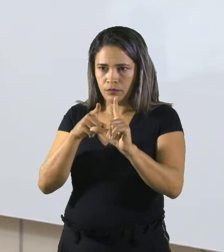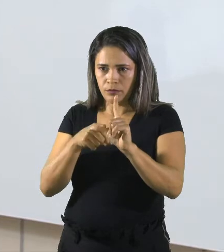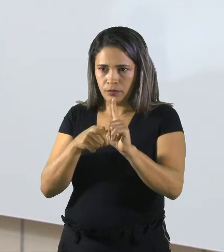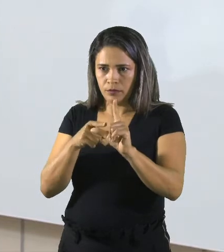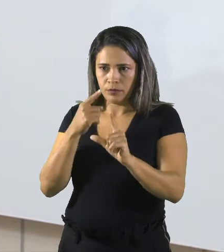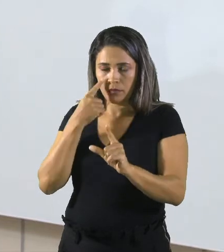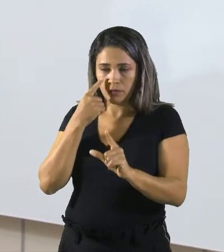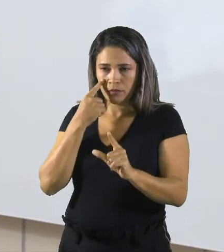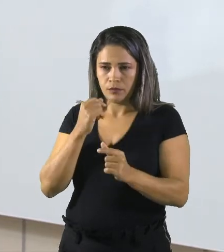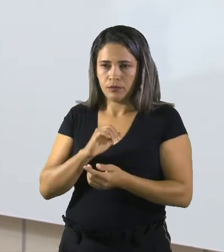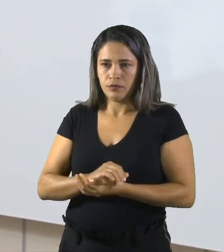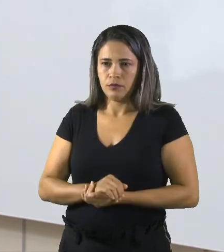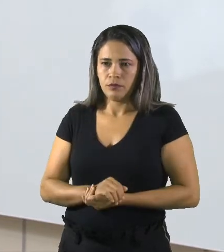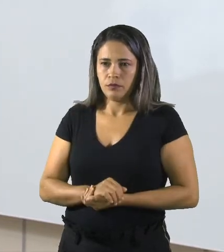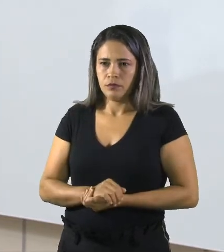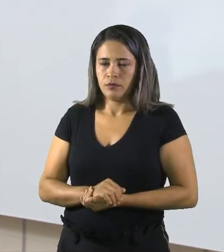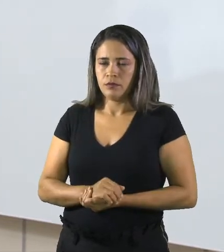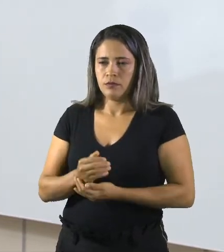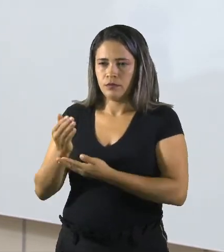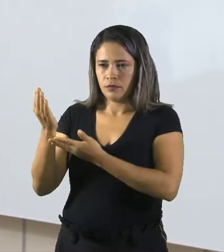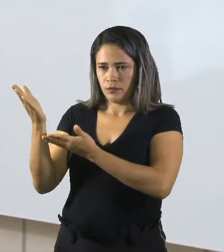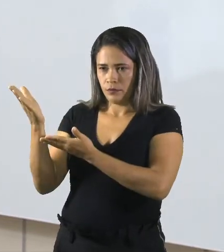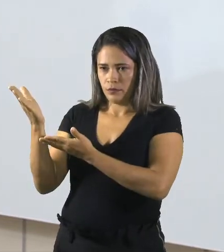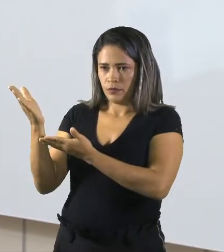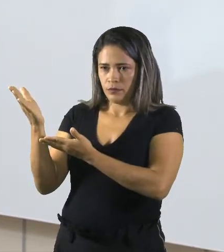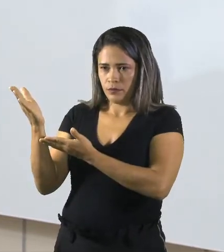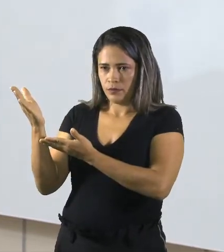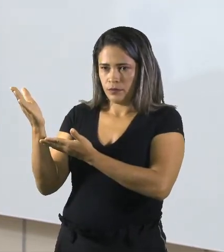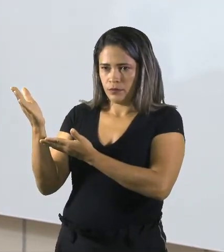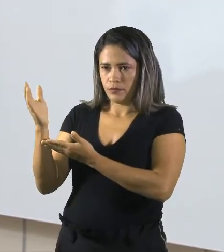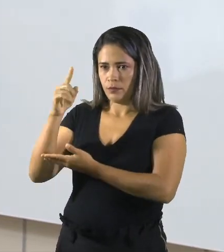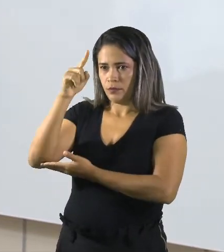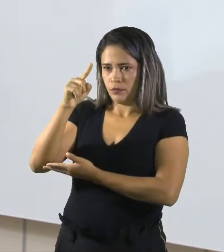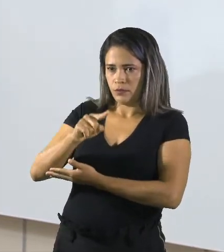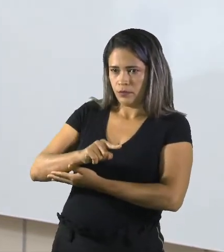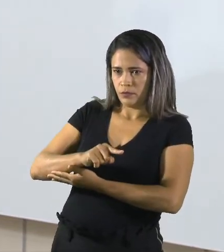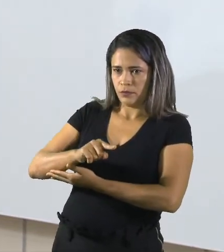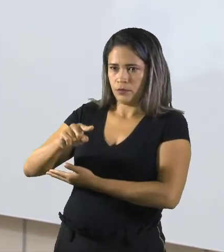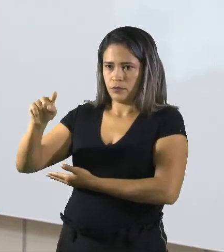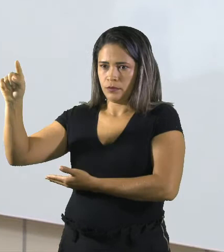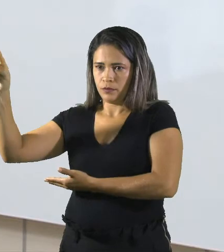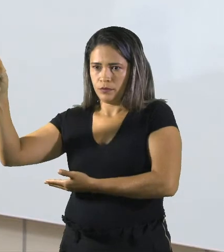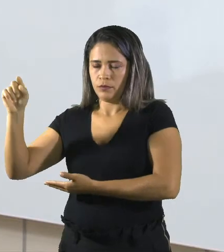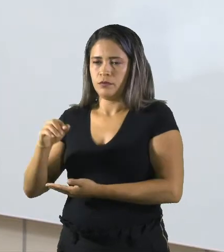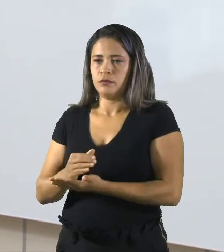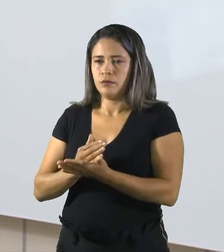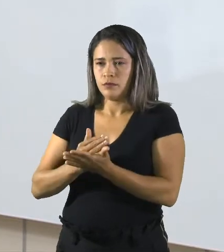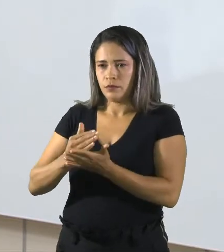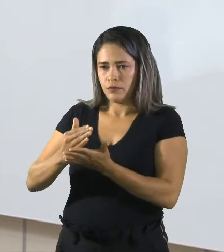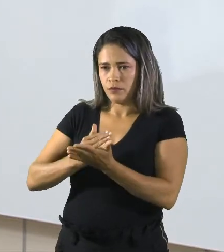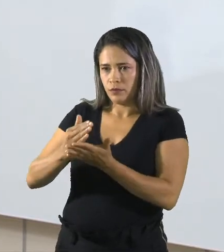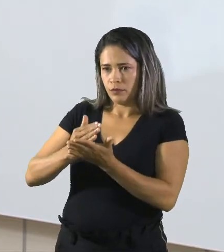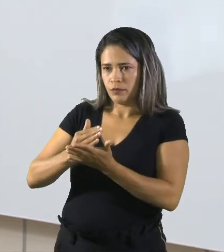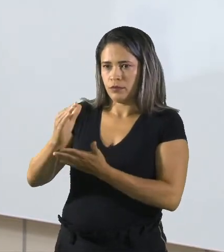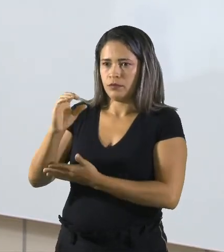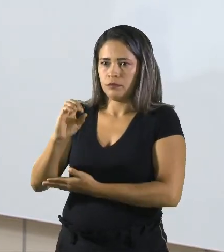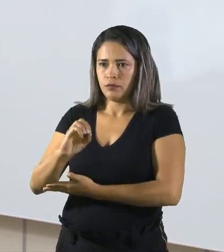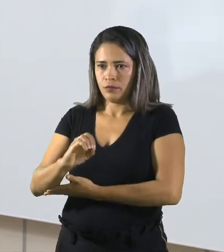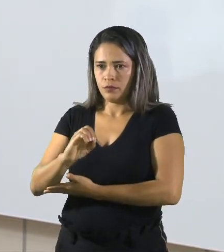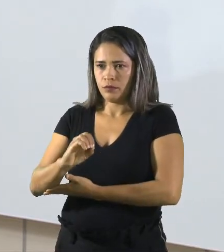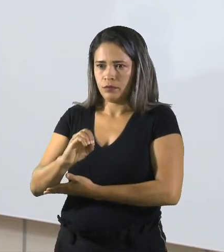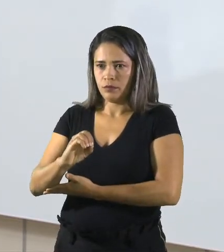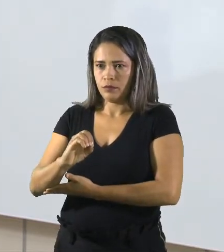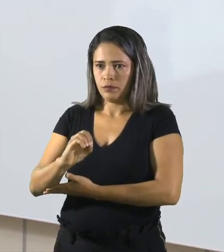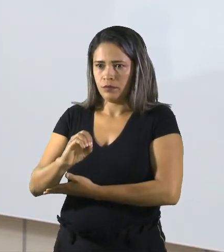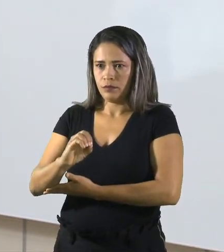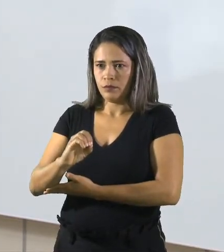esse daqui. Esse ângulo, que tem origem no ponto O e passa